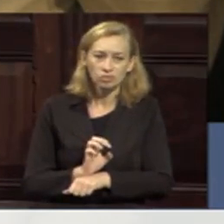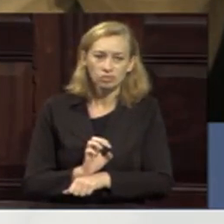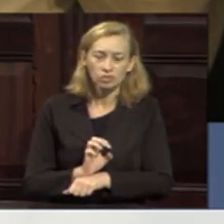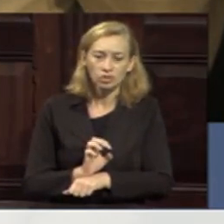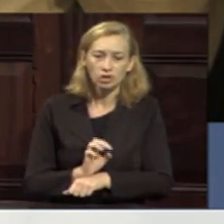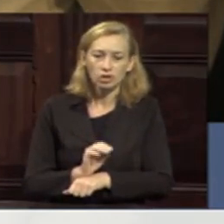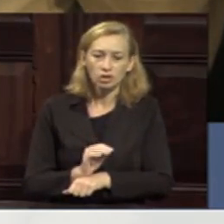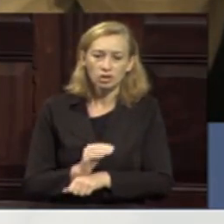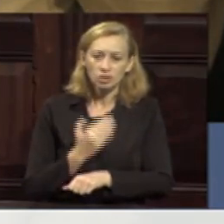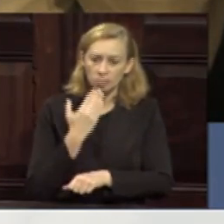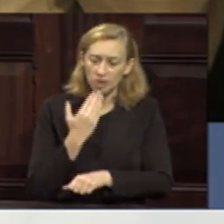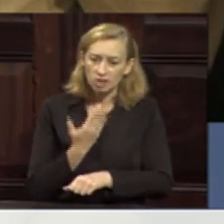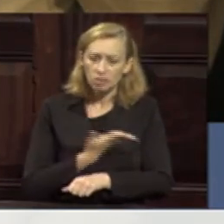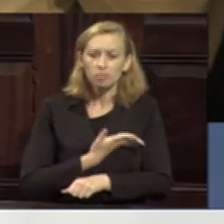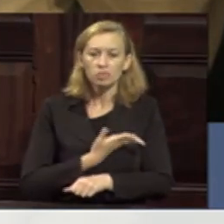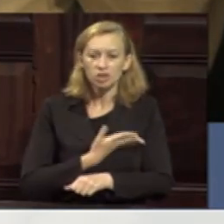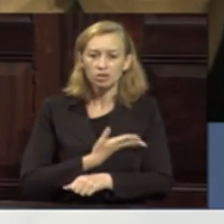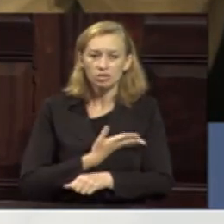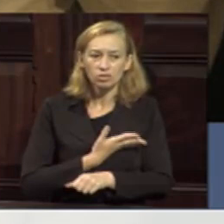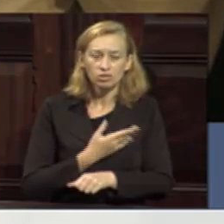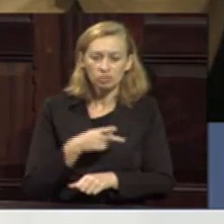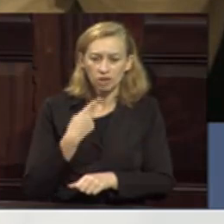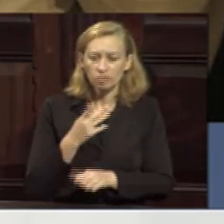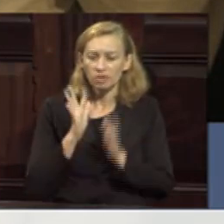favor, leve isso aos companheiros do PSOL.